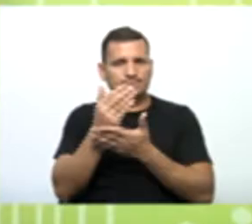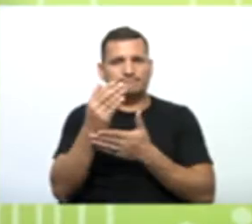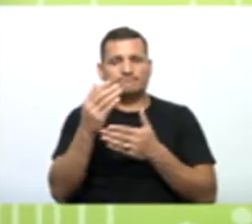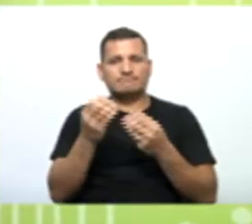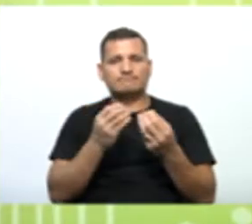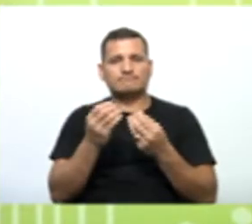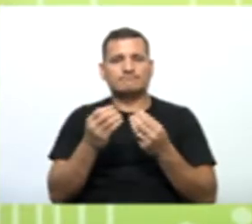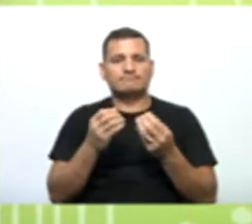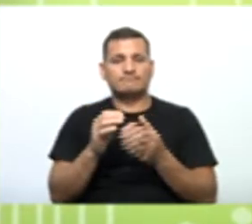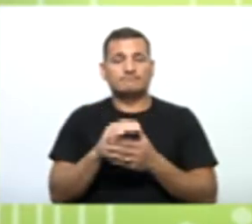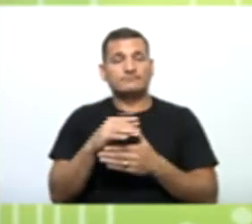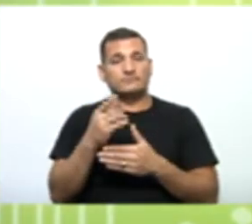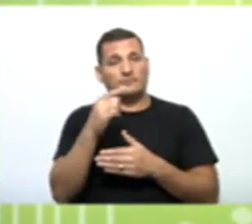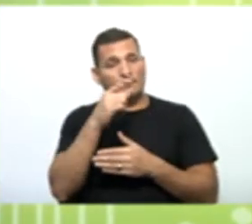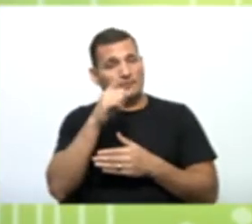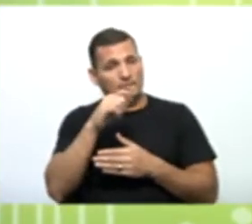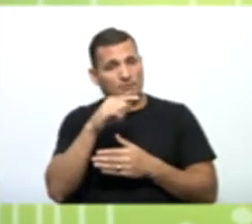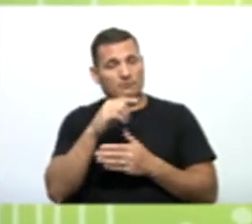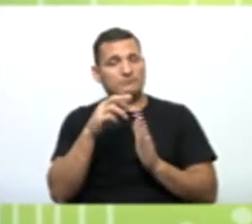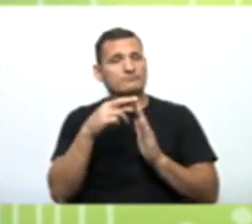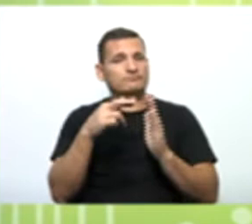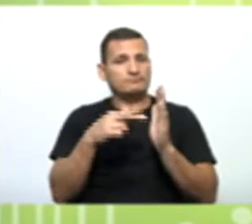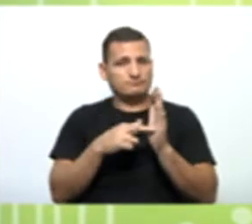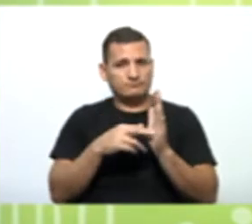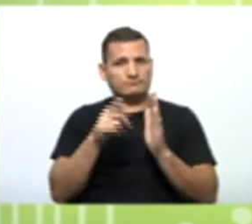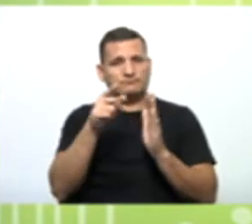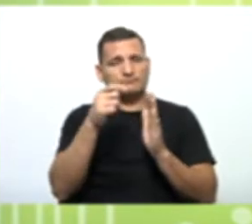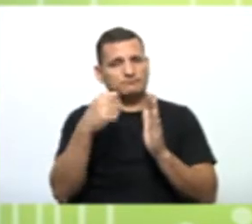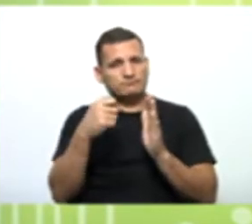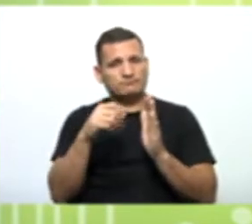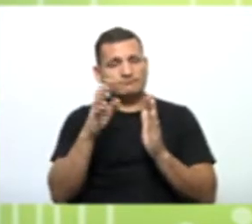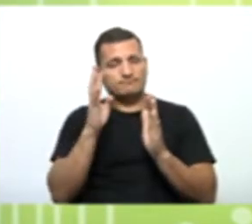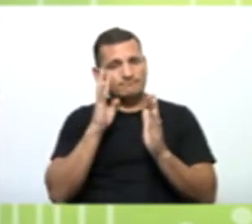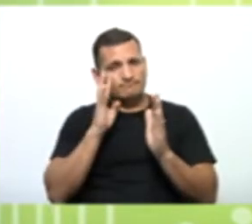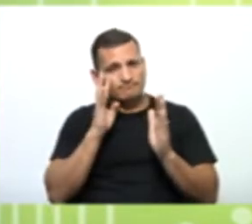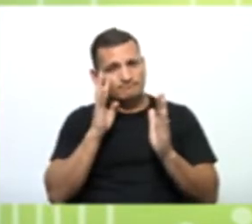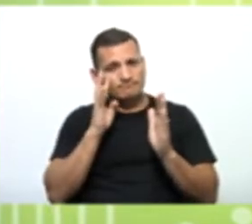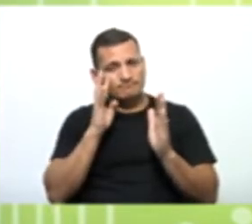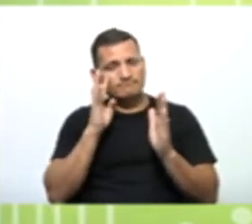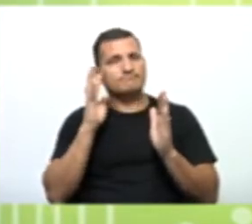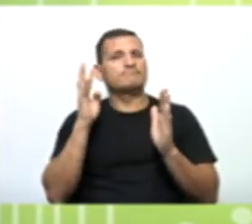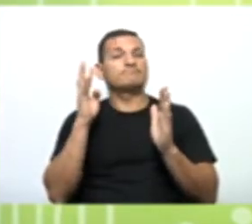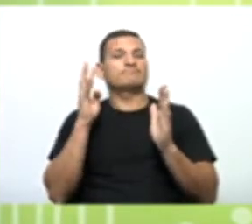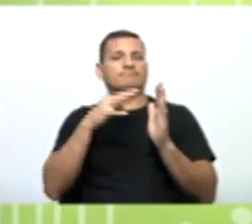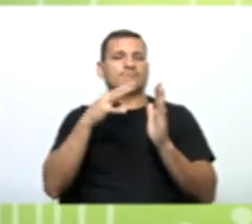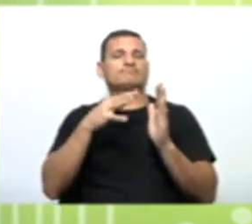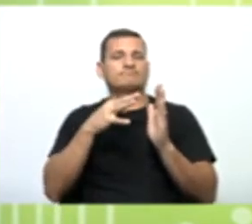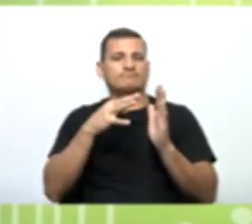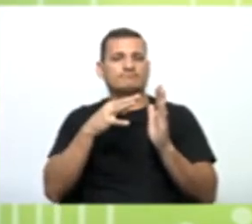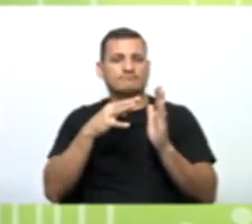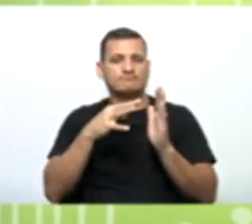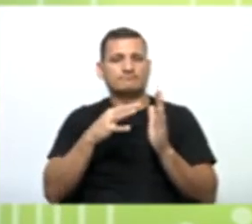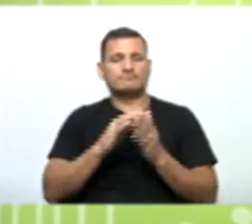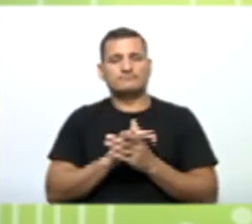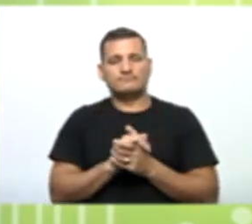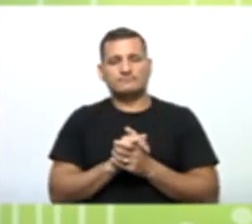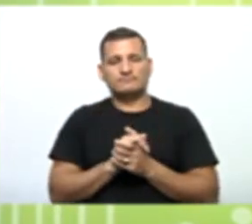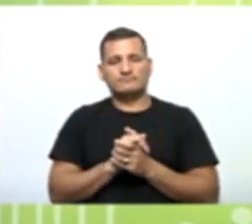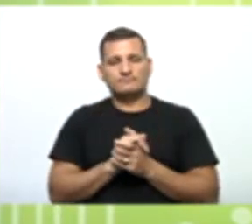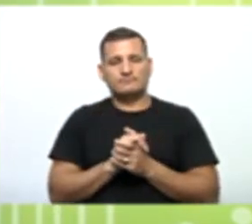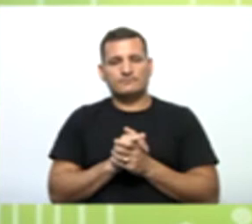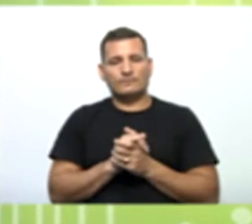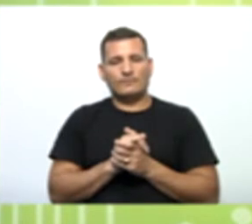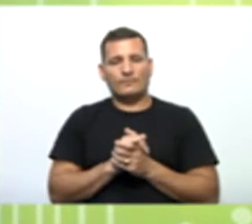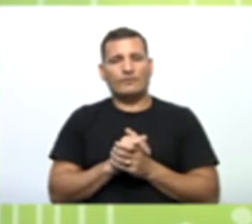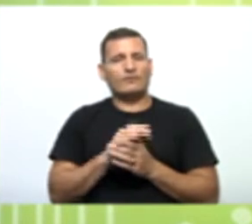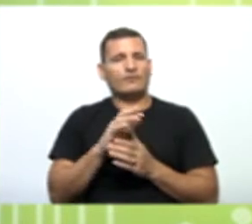Então, gente, ó, esse é um princípio que você tem que tomar bastante atenção, prestar bastante atenção, e a gente vai